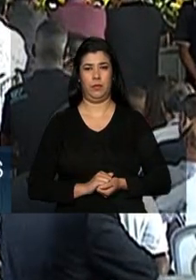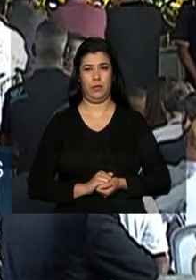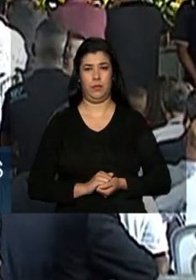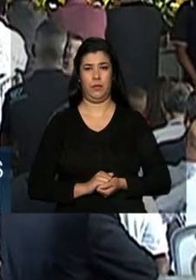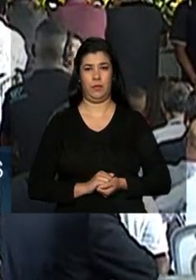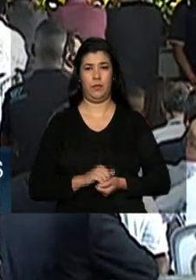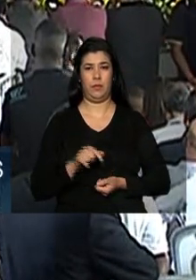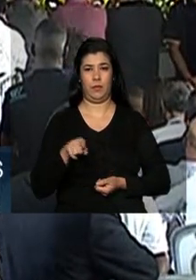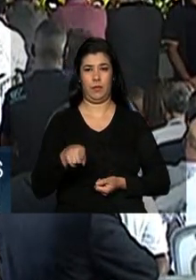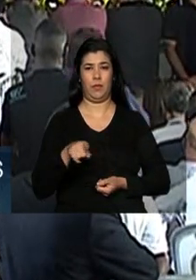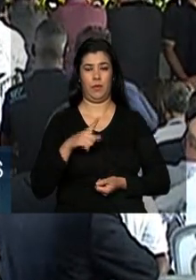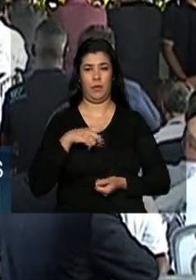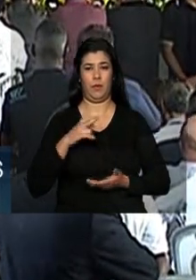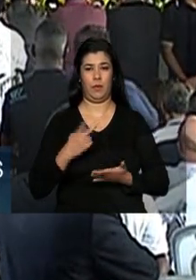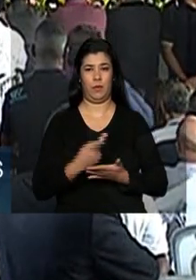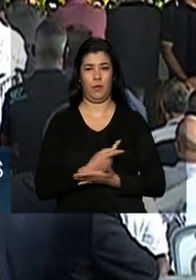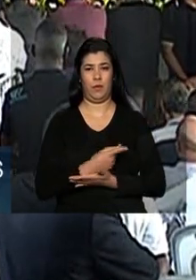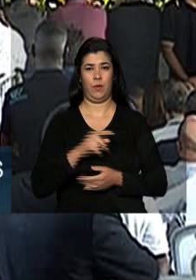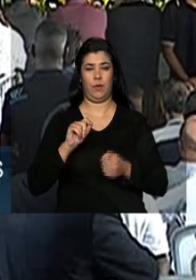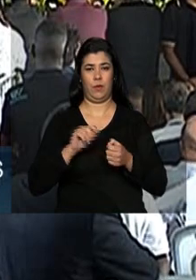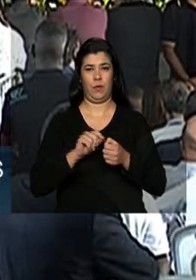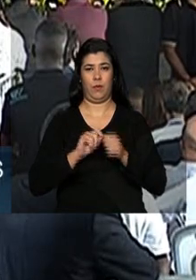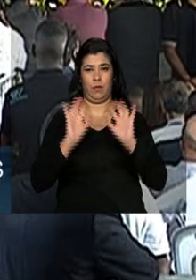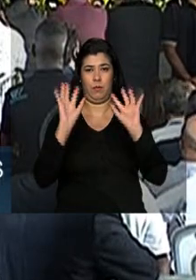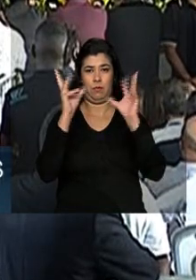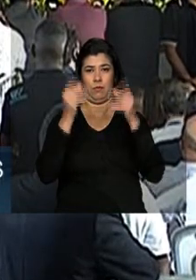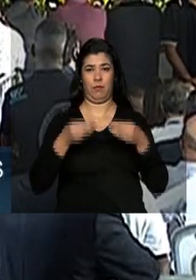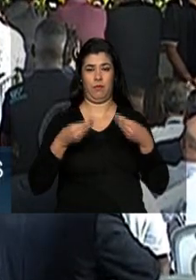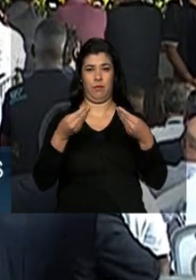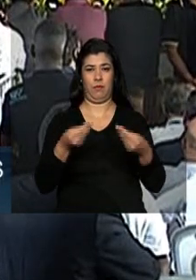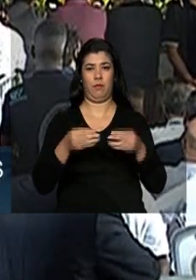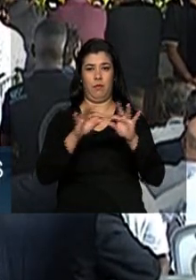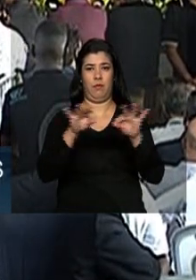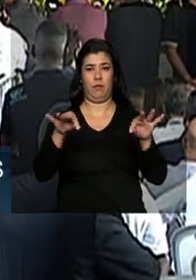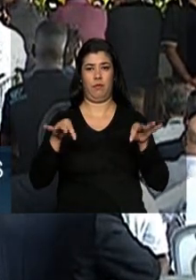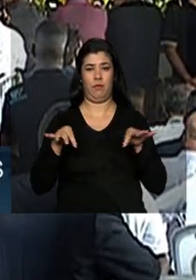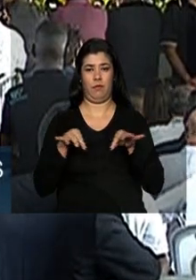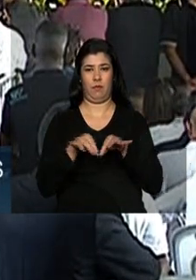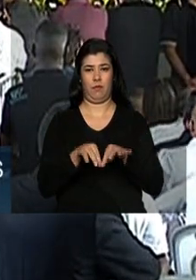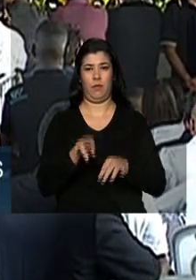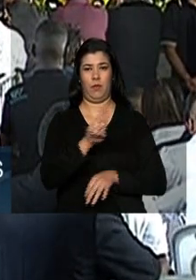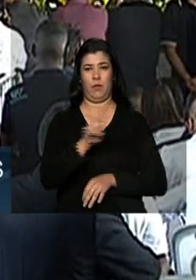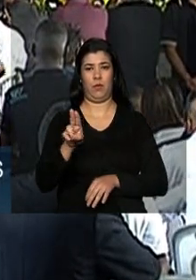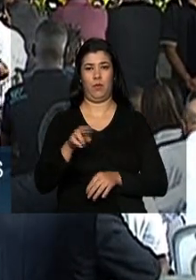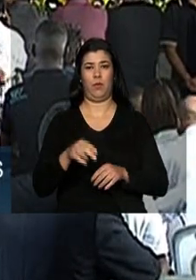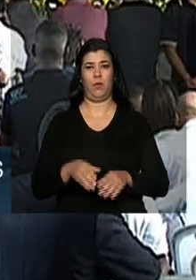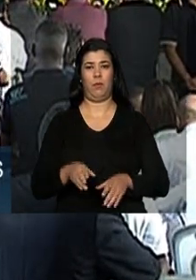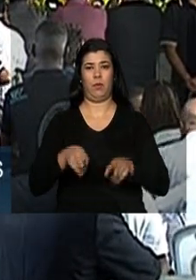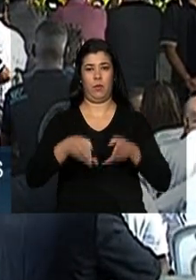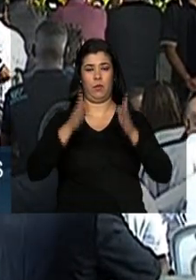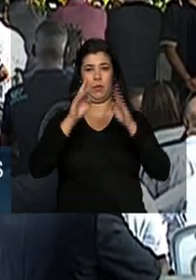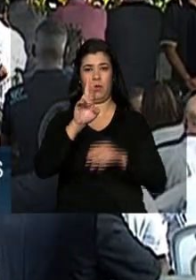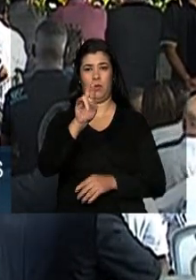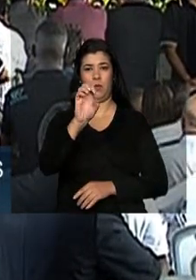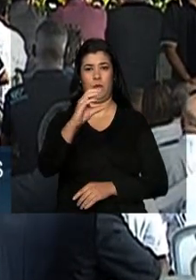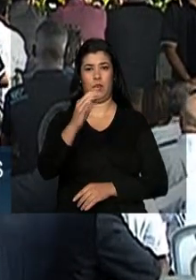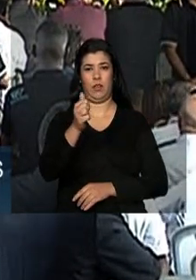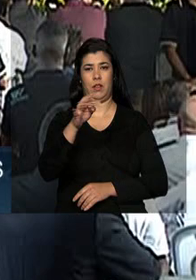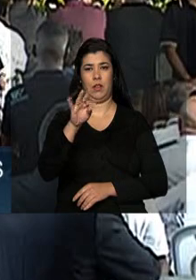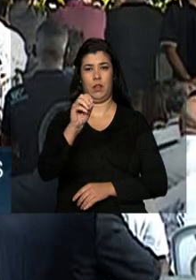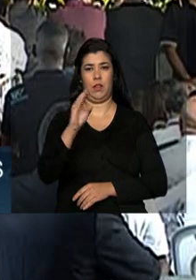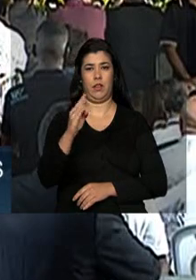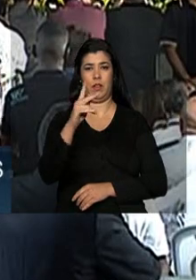Essa cerimônia é realizada no condomínio, no residencial Recanto do Passoaré 1. No local, os moradores